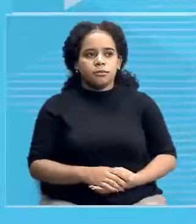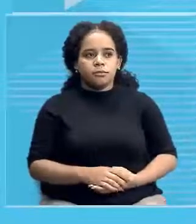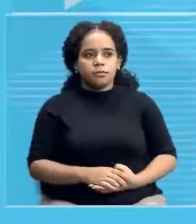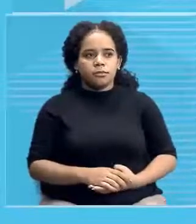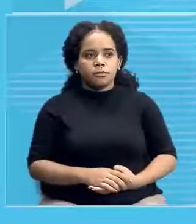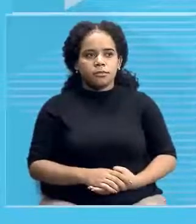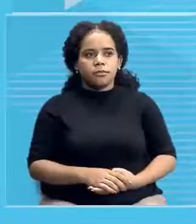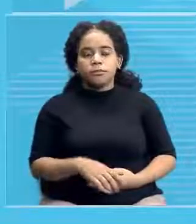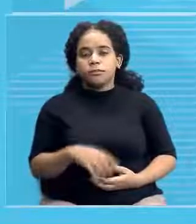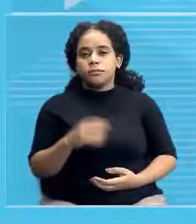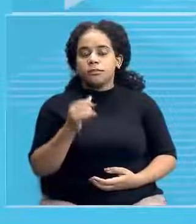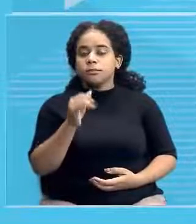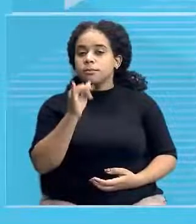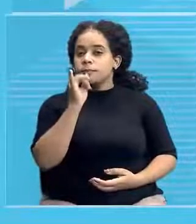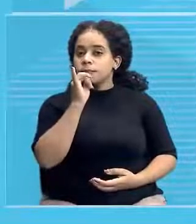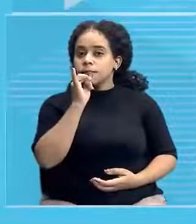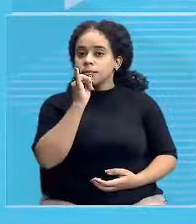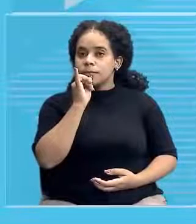Por exemplo,